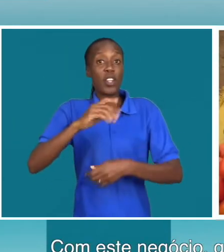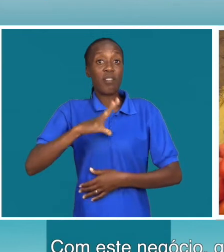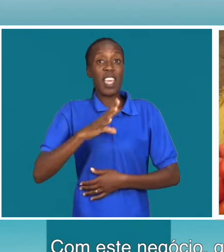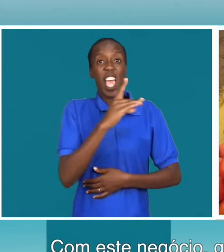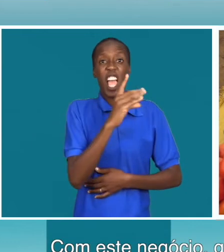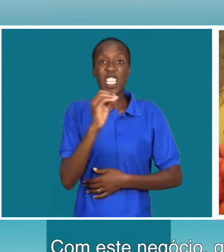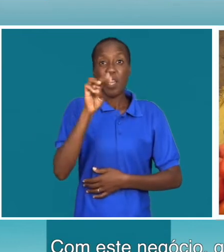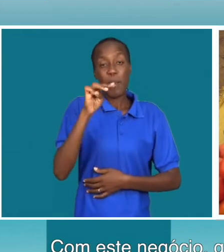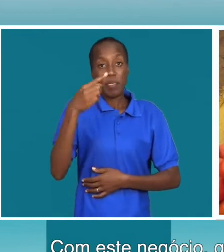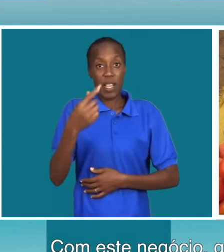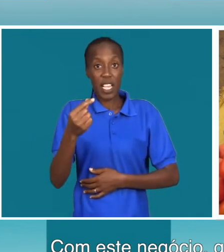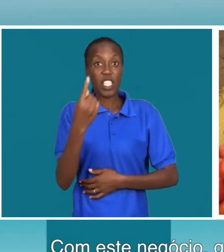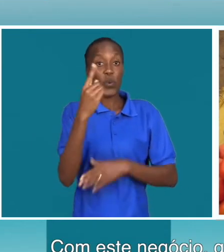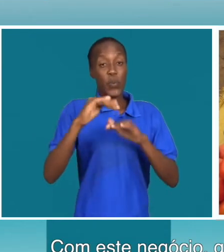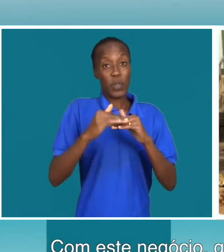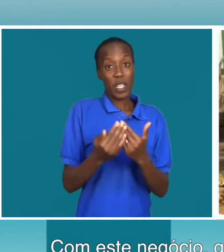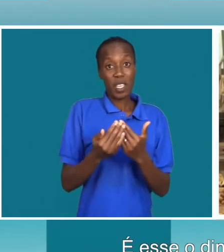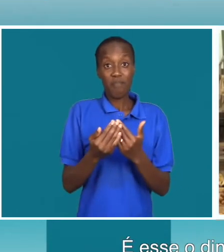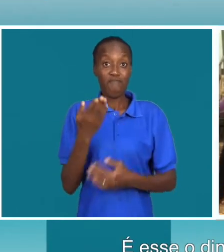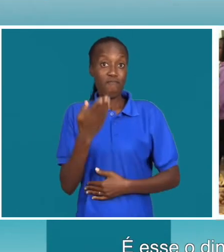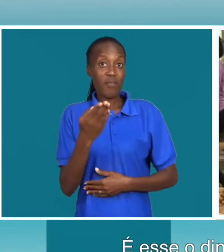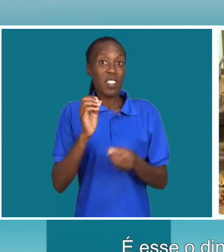ganha cerca de 100 meticais por dia.